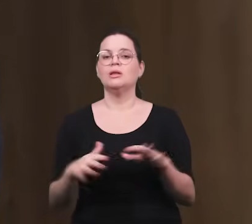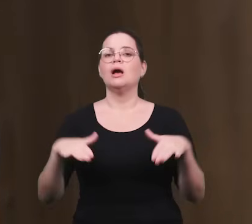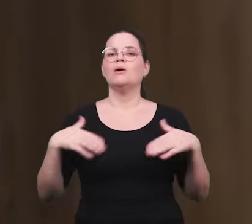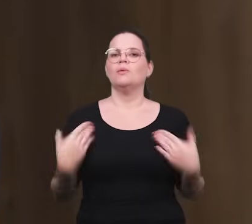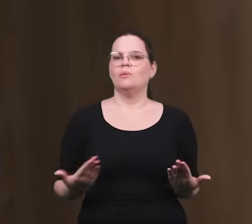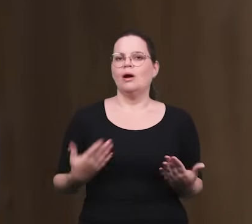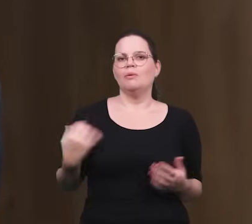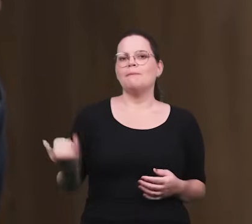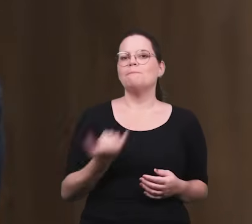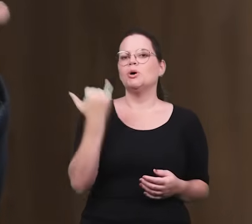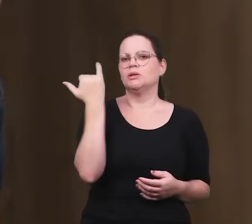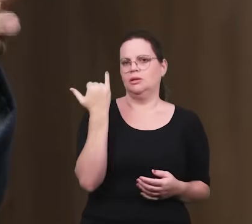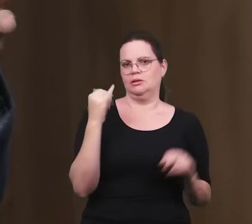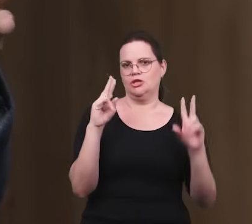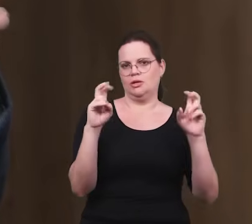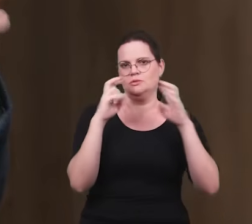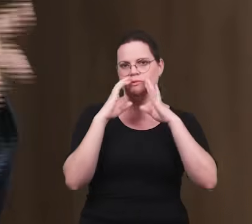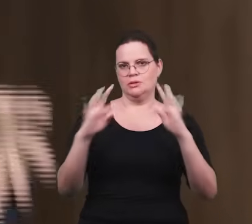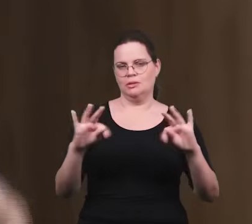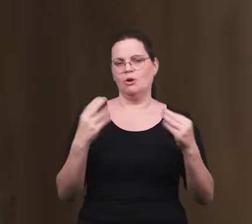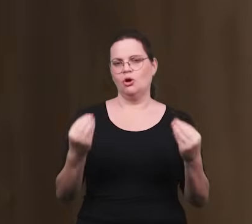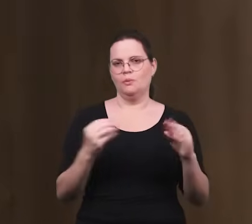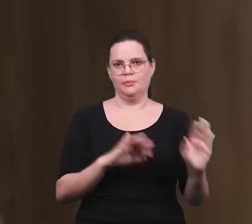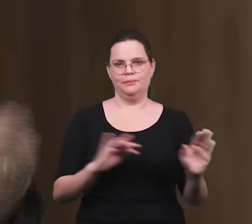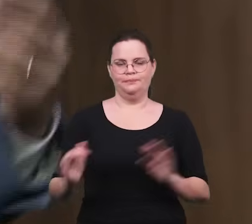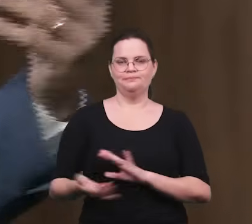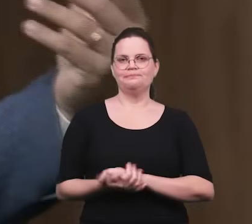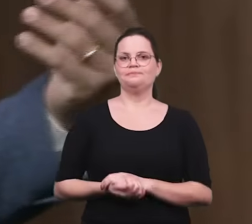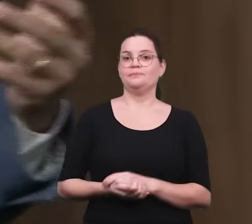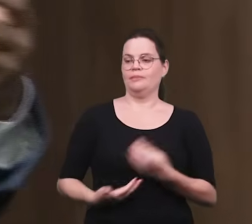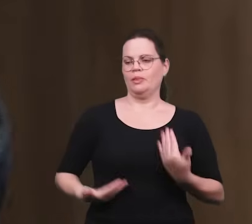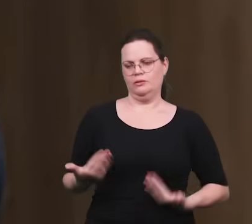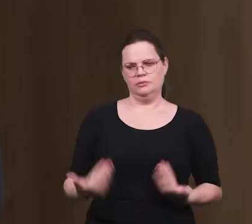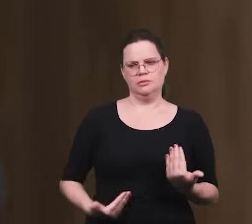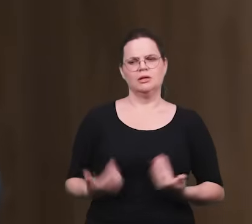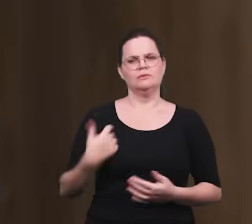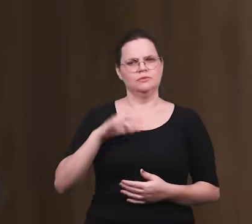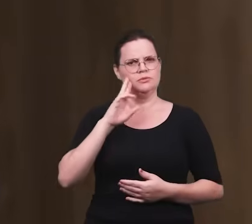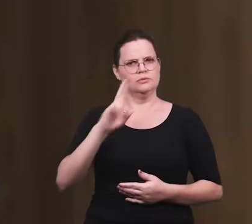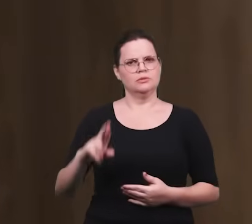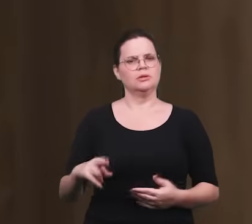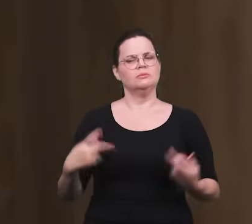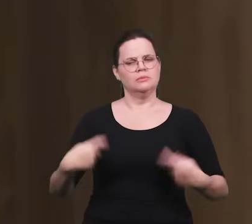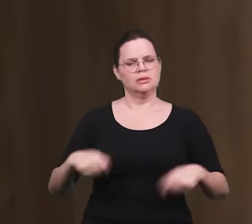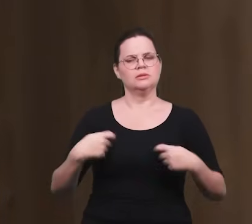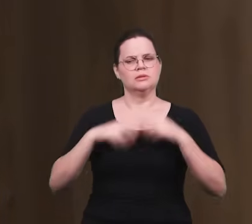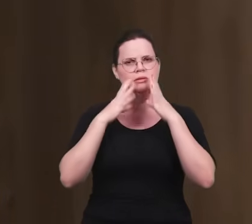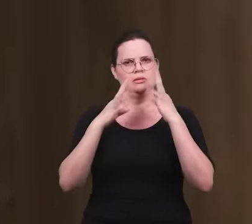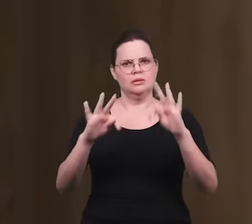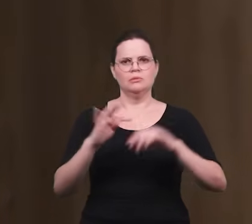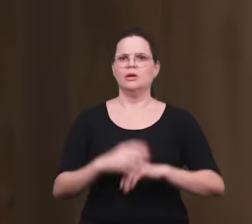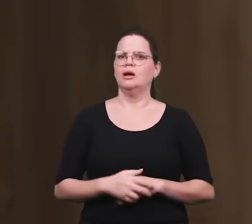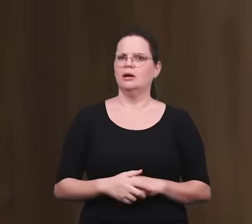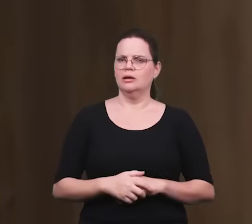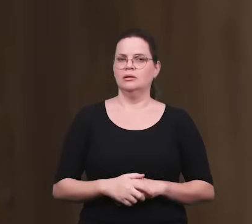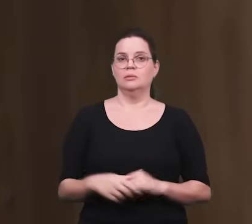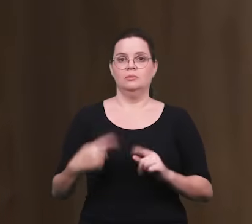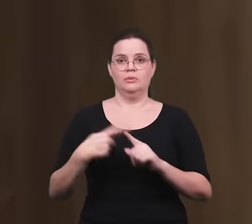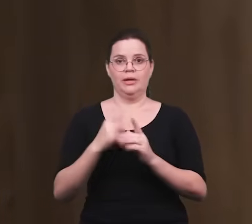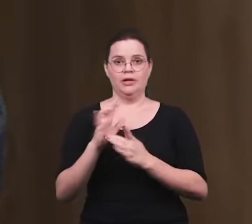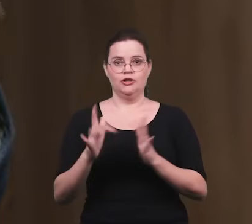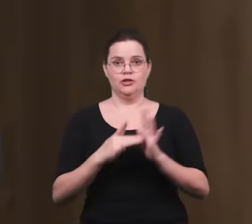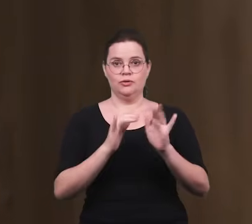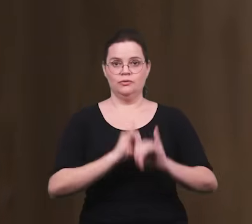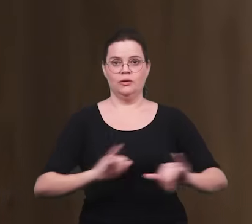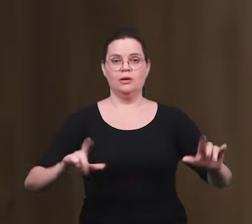algo muito importante na vida do servo do Senhor. O próprio pastor Josias mencionou agora. Jesus também falou sobre isso. Não se pode esconder